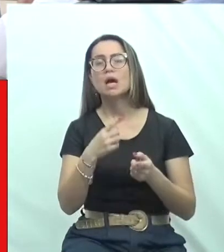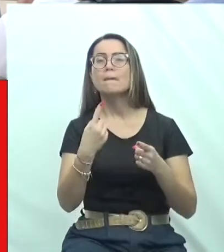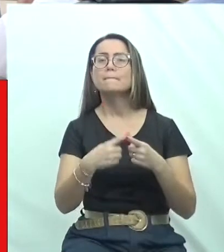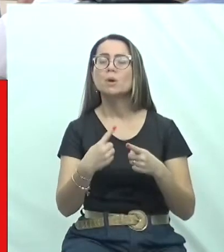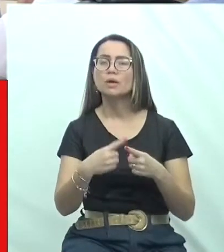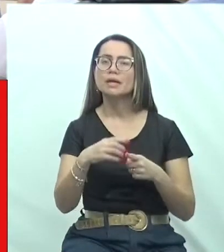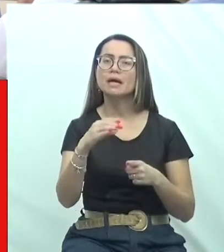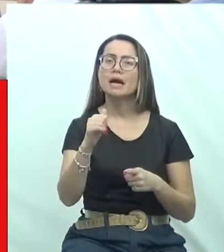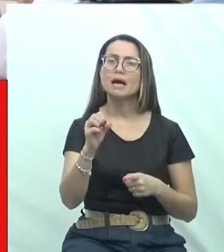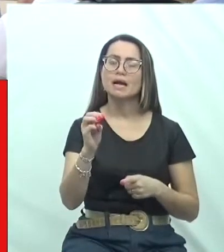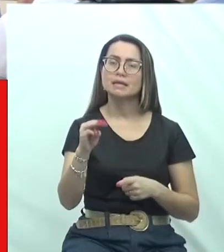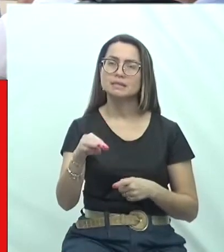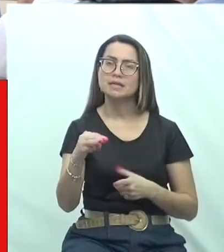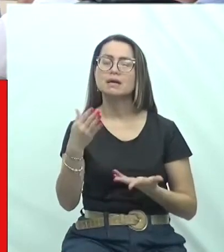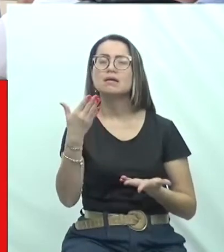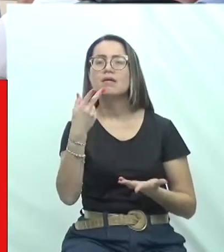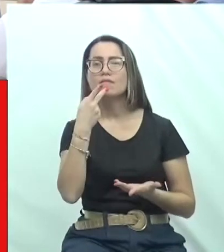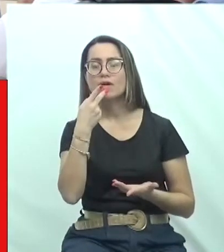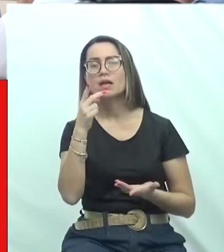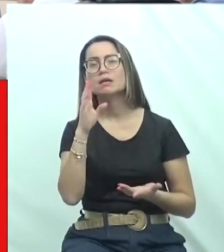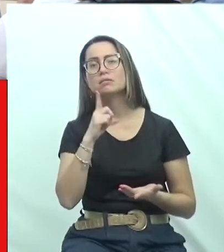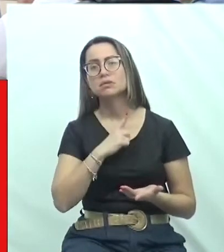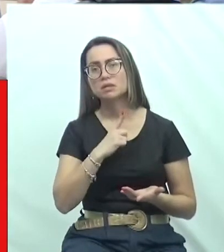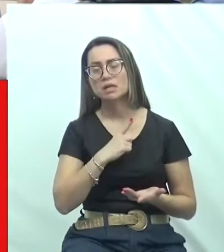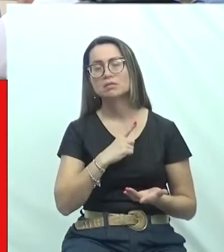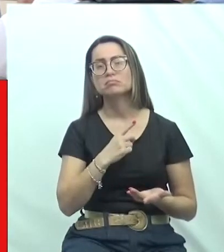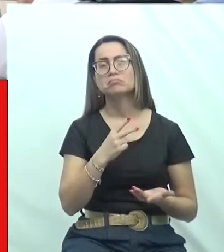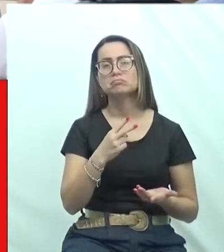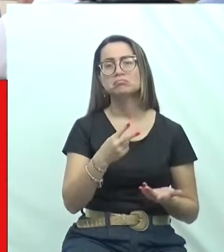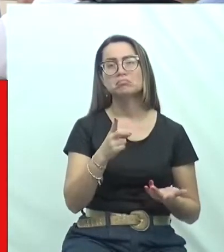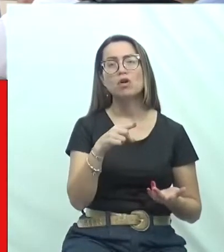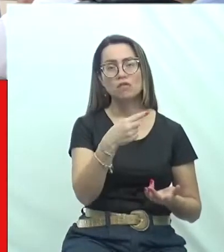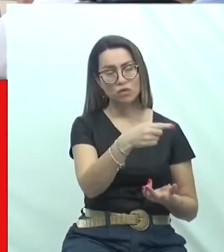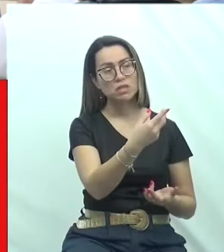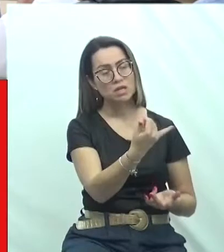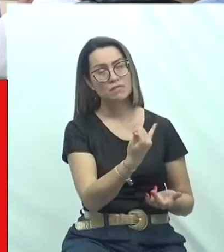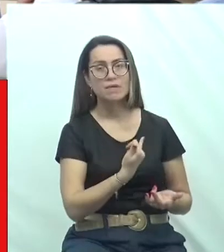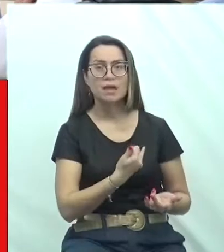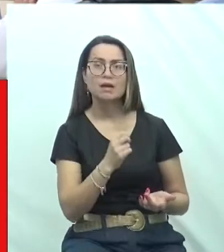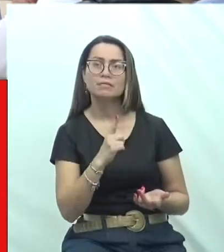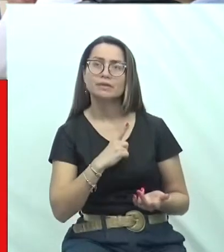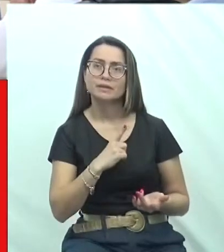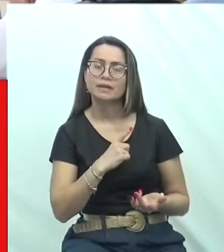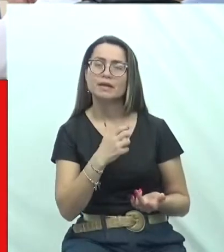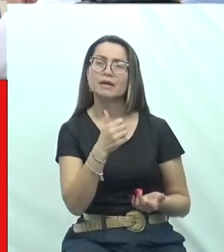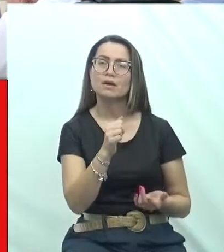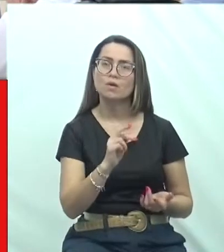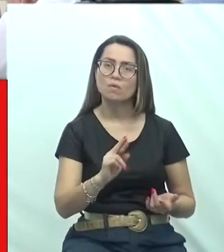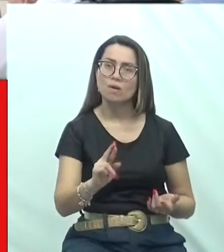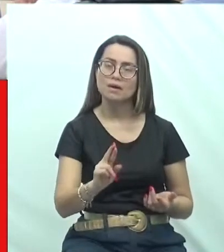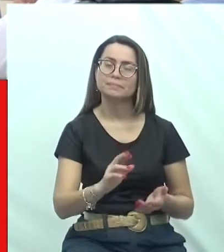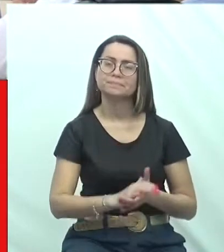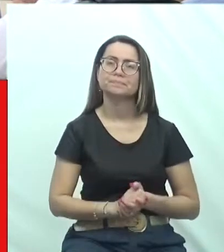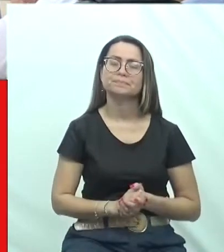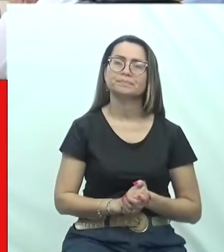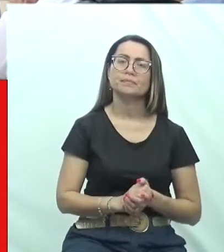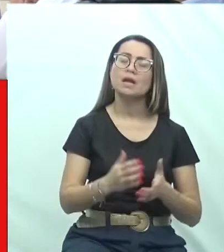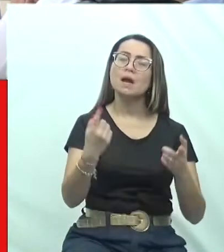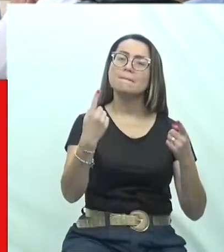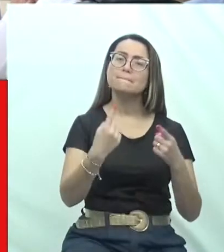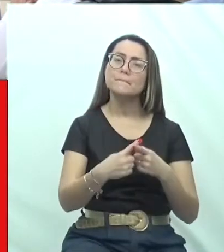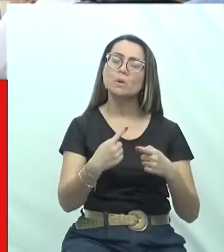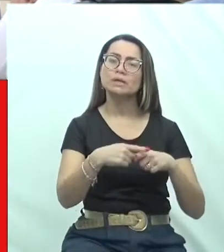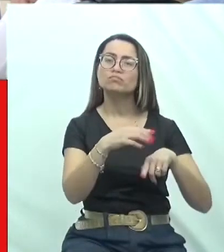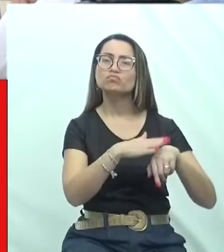reconhece que tem. Nós ouvimos até agora isso, da parte de vocês, falando que tem. Né? Por que não contratar